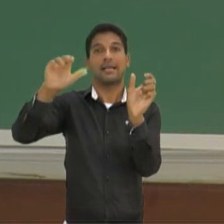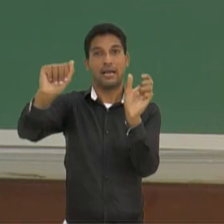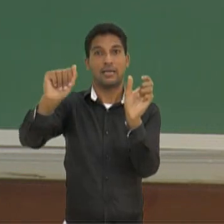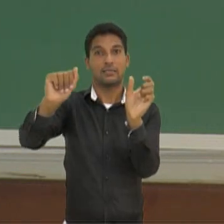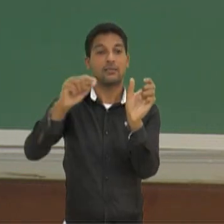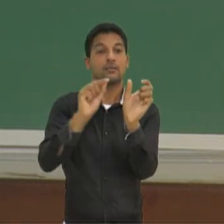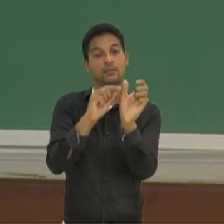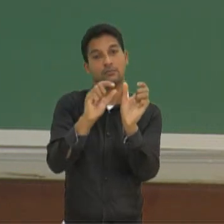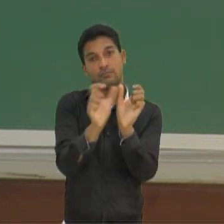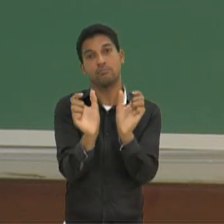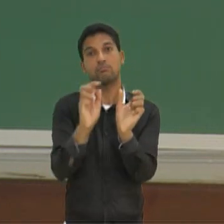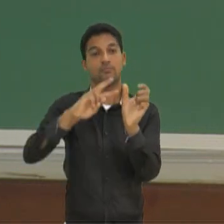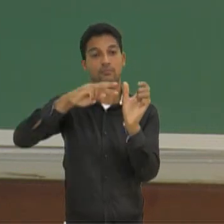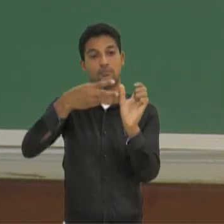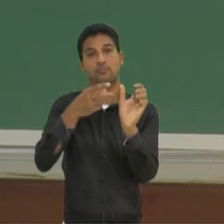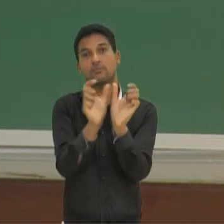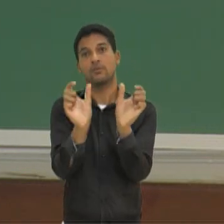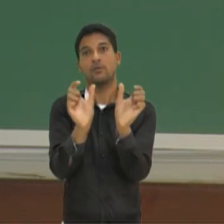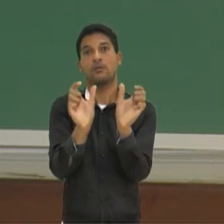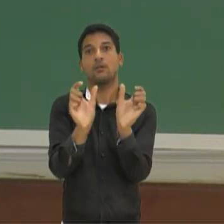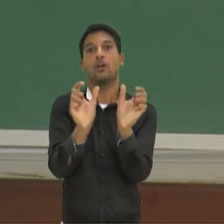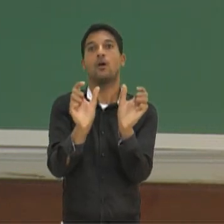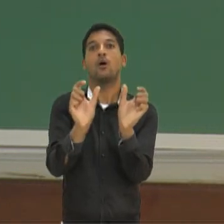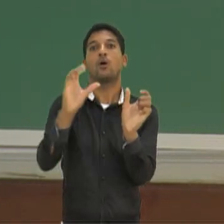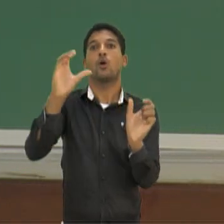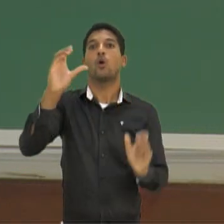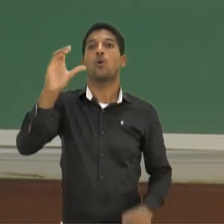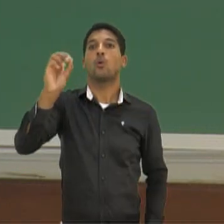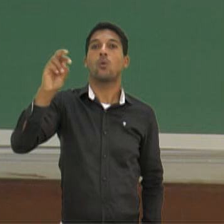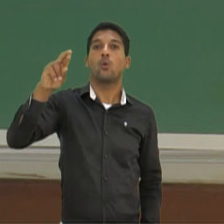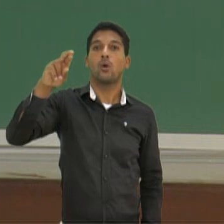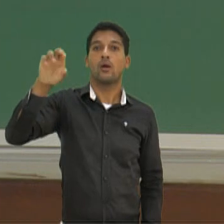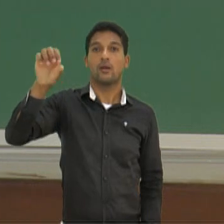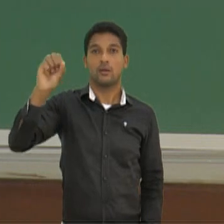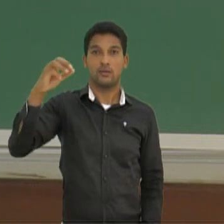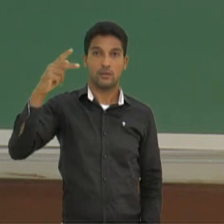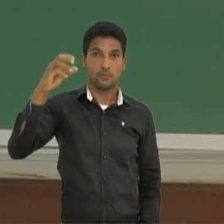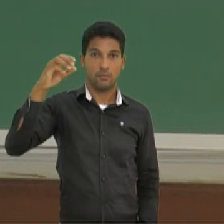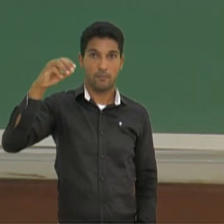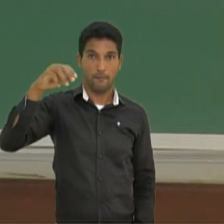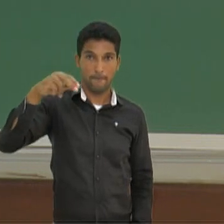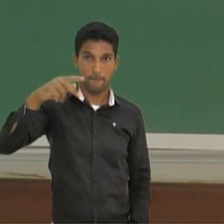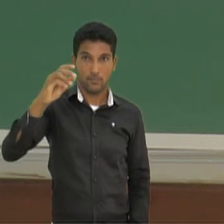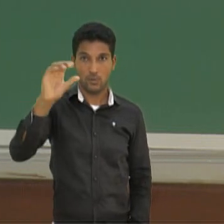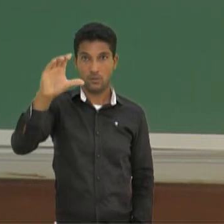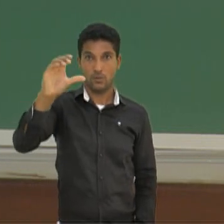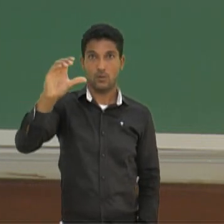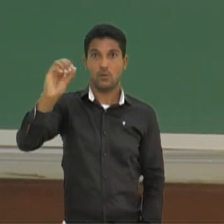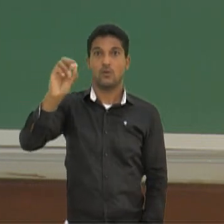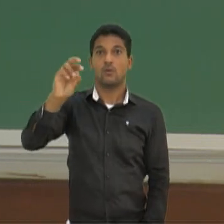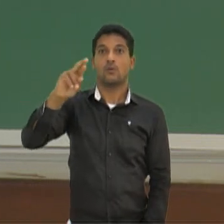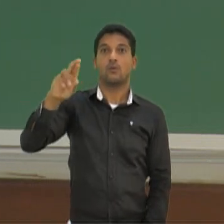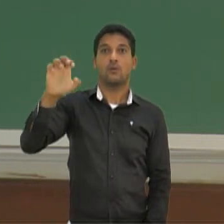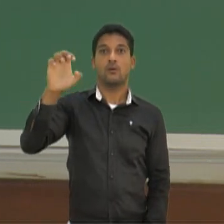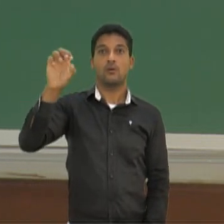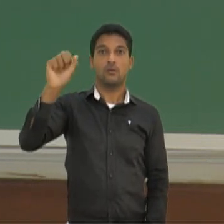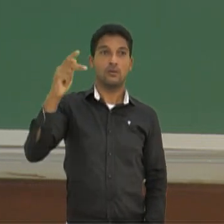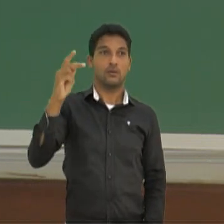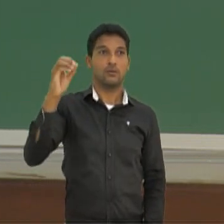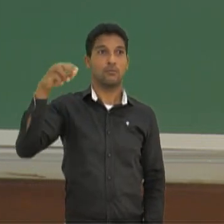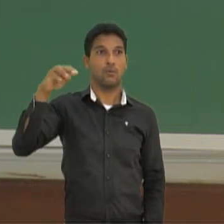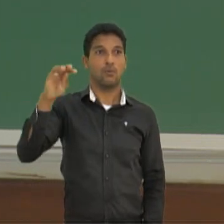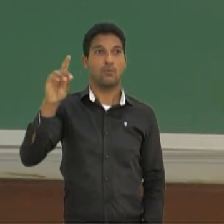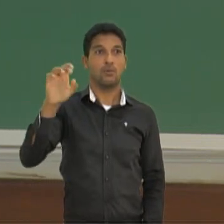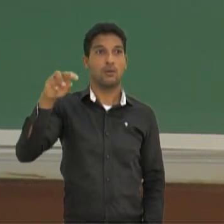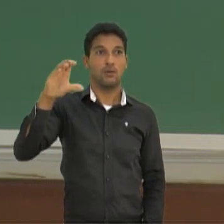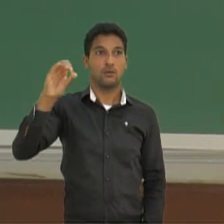de correspondência, missiva, bilhete, linhas, epístola, escrito, favor,